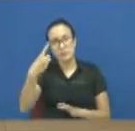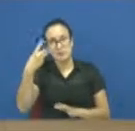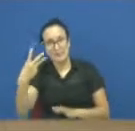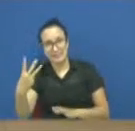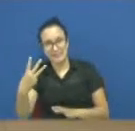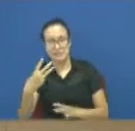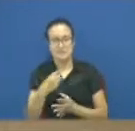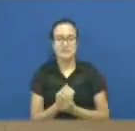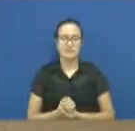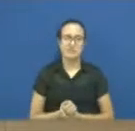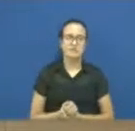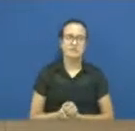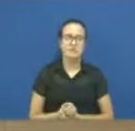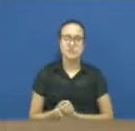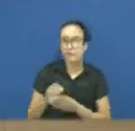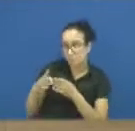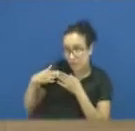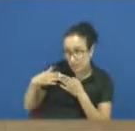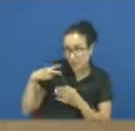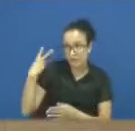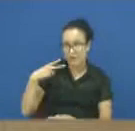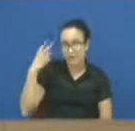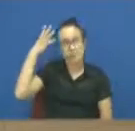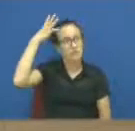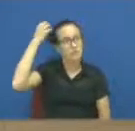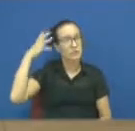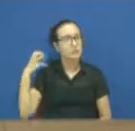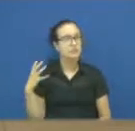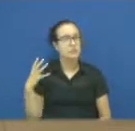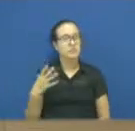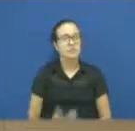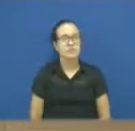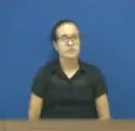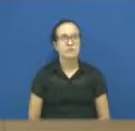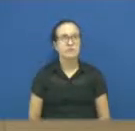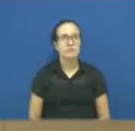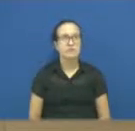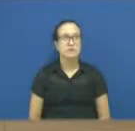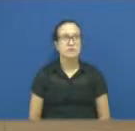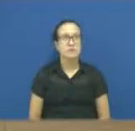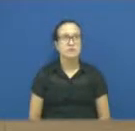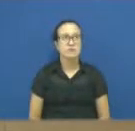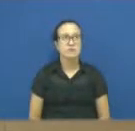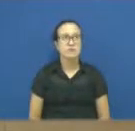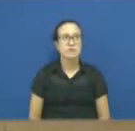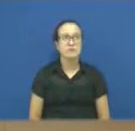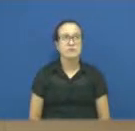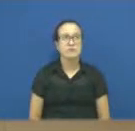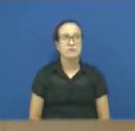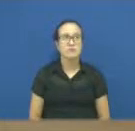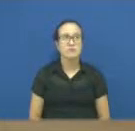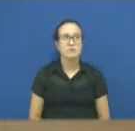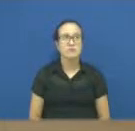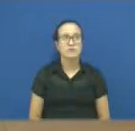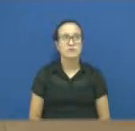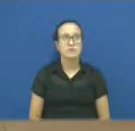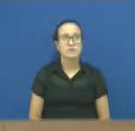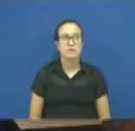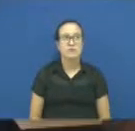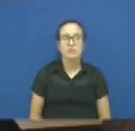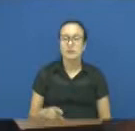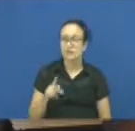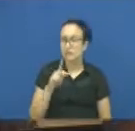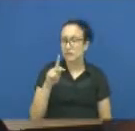Pela ordem, vereadora Lubogo. Senhor presidente, eu gostaria de pedir a inversão para que